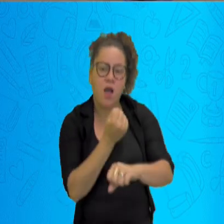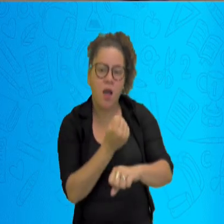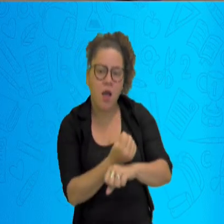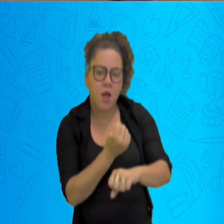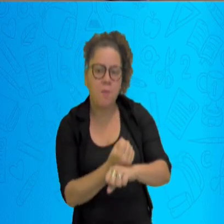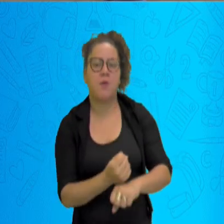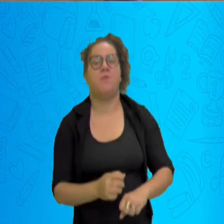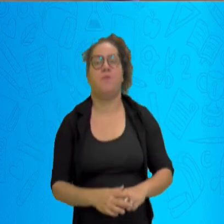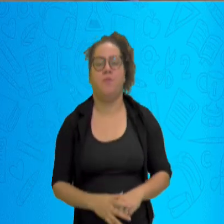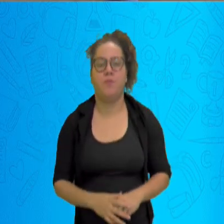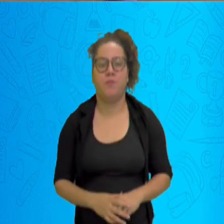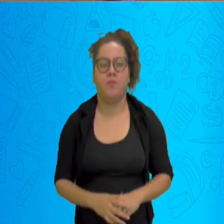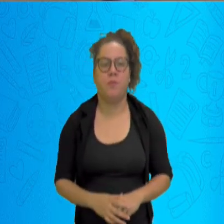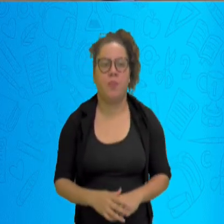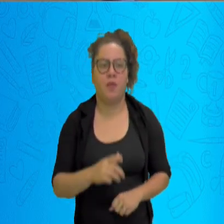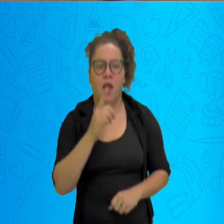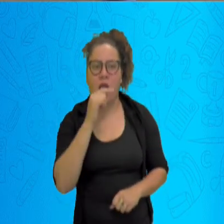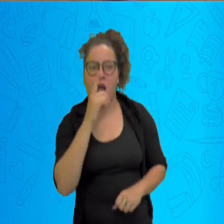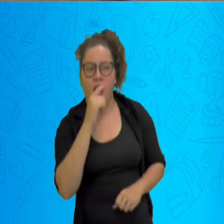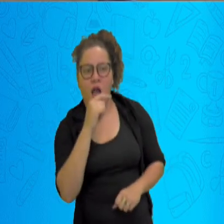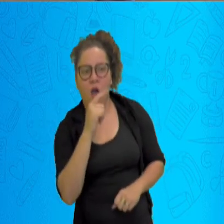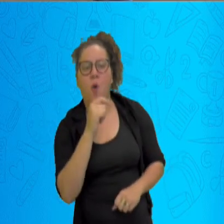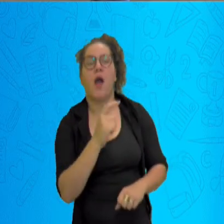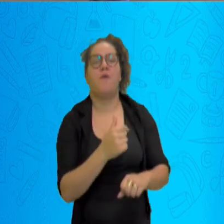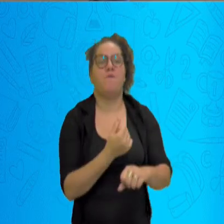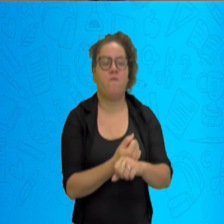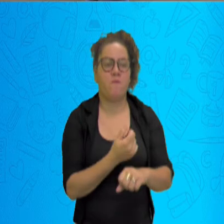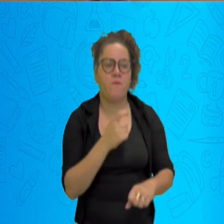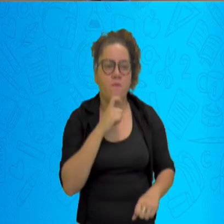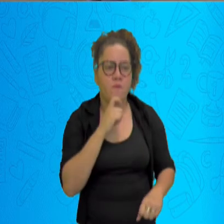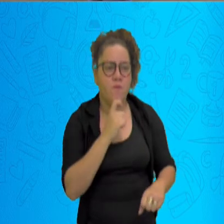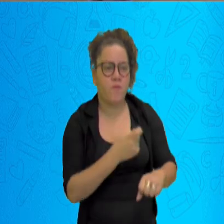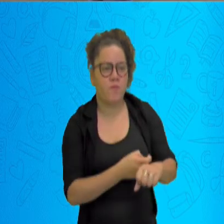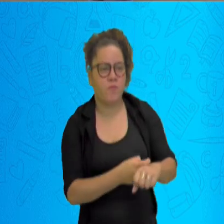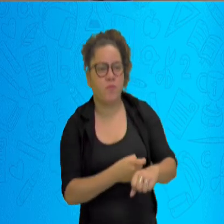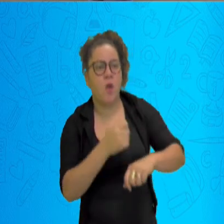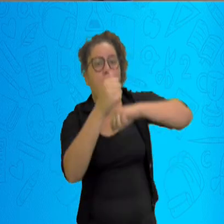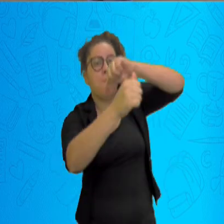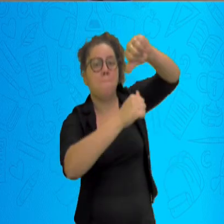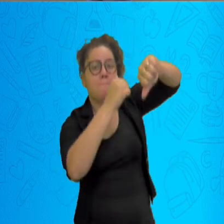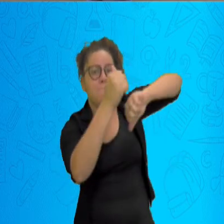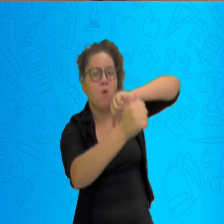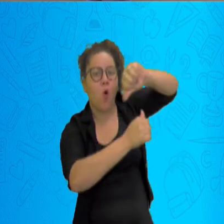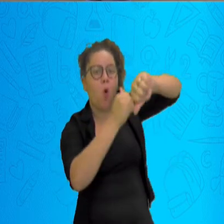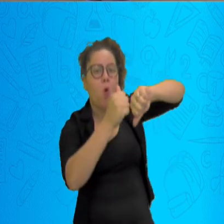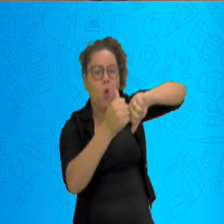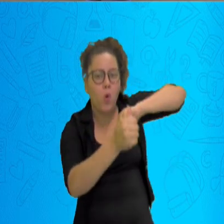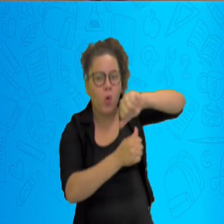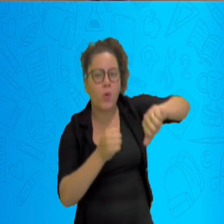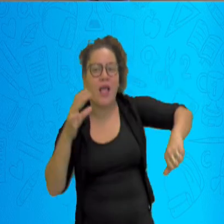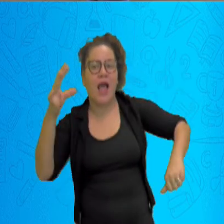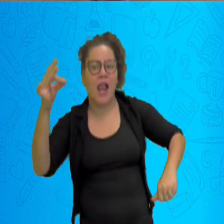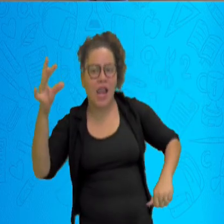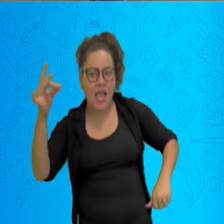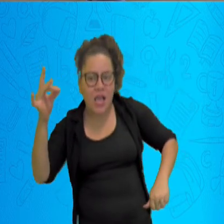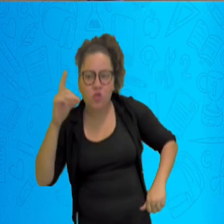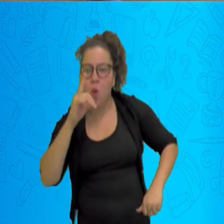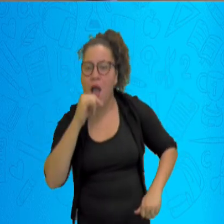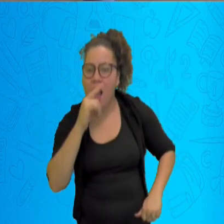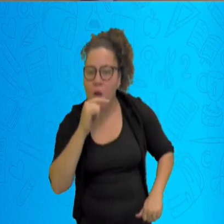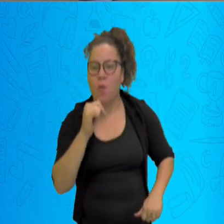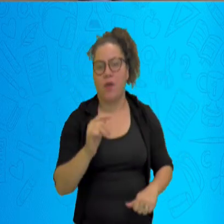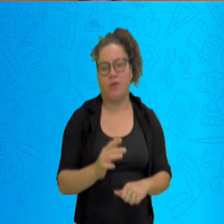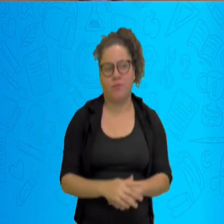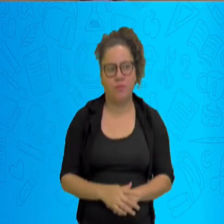água, a água congelada em forma de gelo, que vai para o estado líquido.